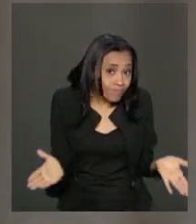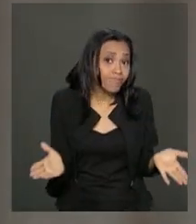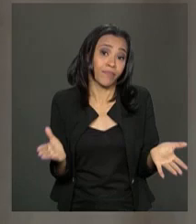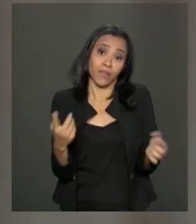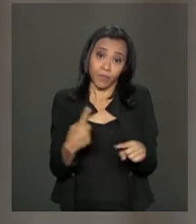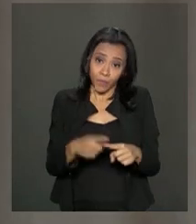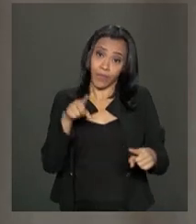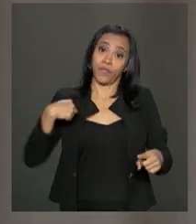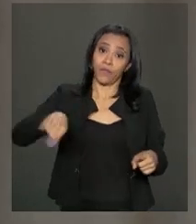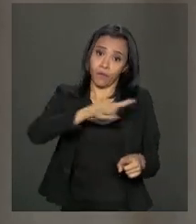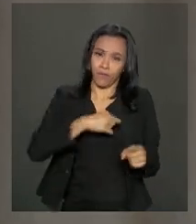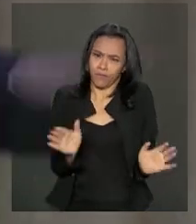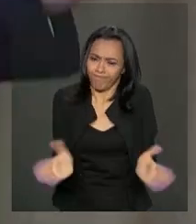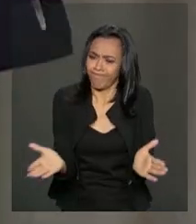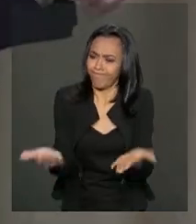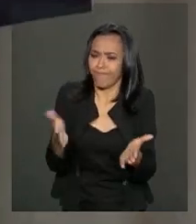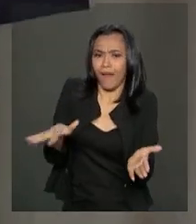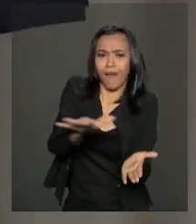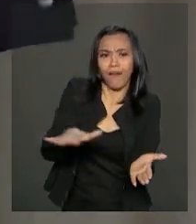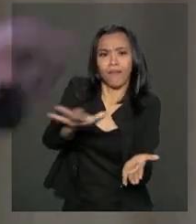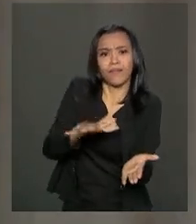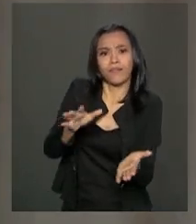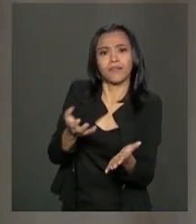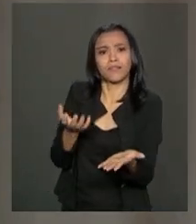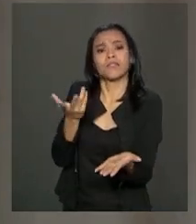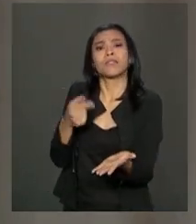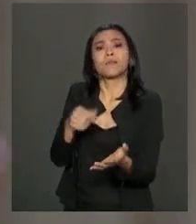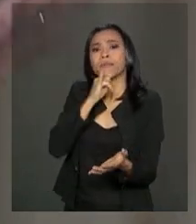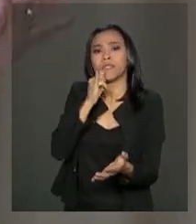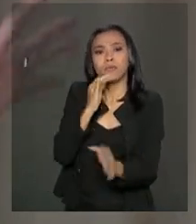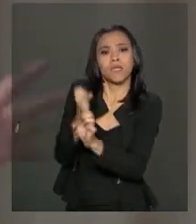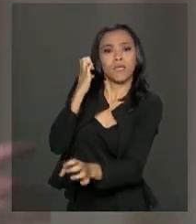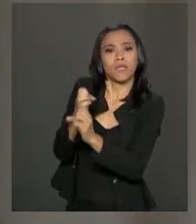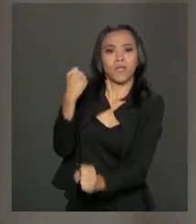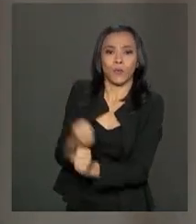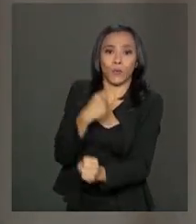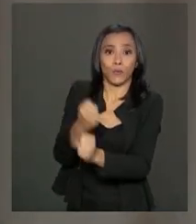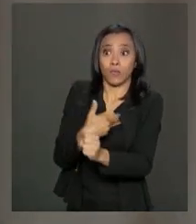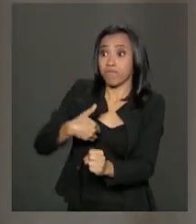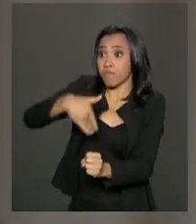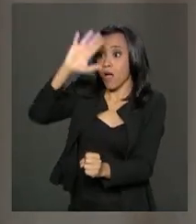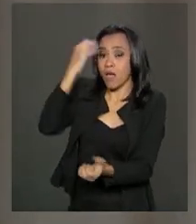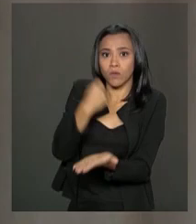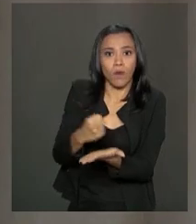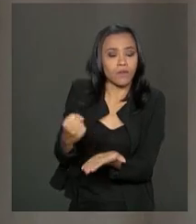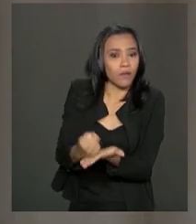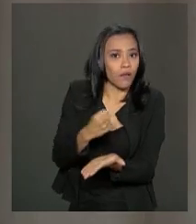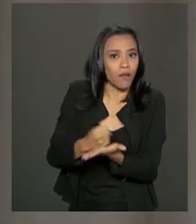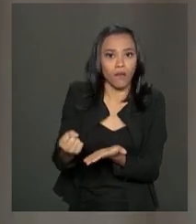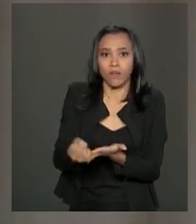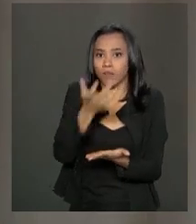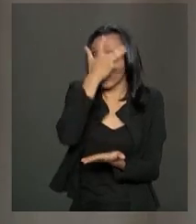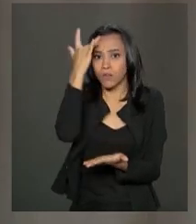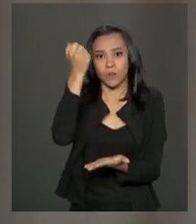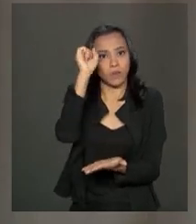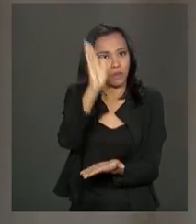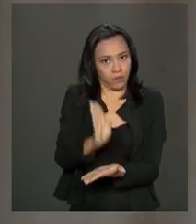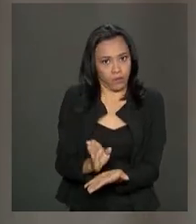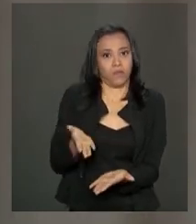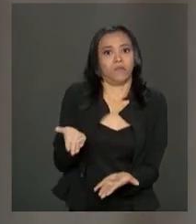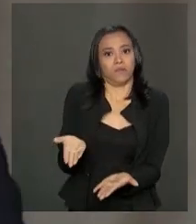nós incentivamos muitos setores entre eles o da construção civil que é o que mais emprega no nosso país não é